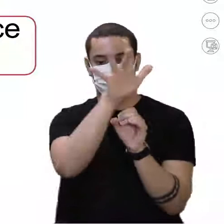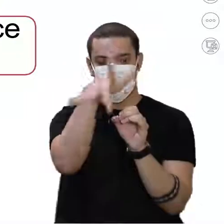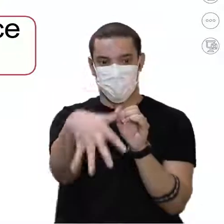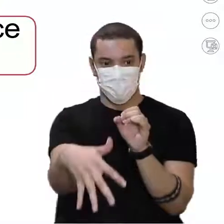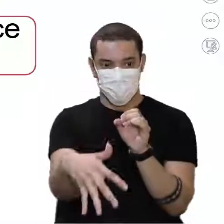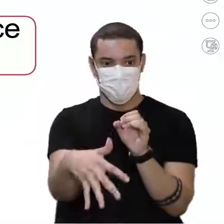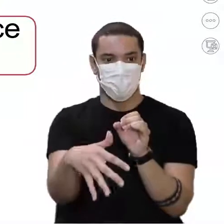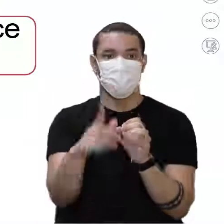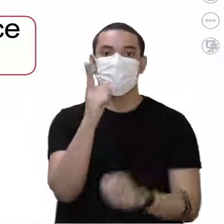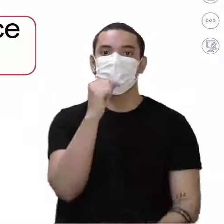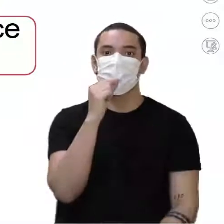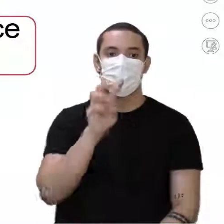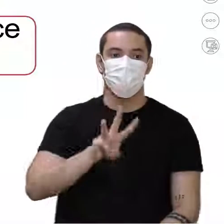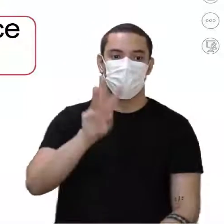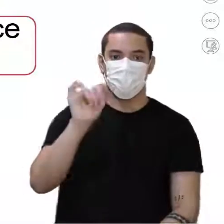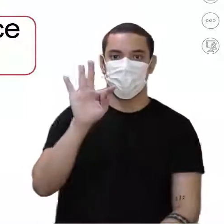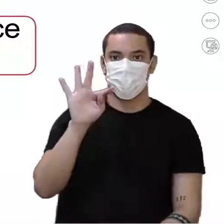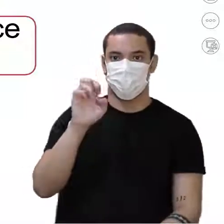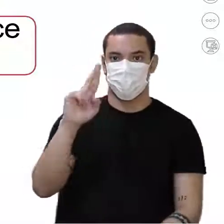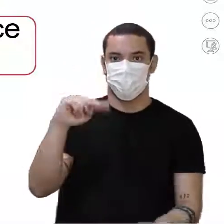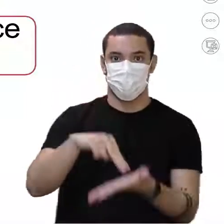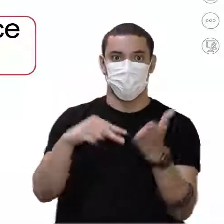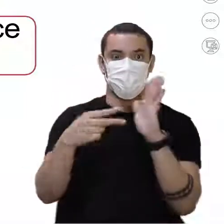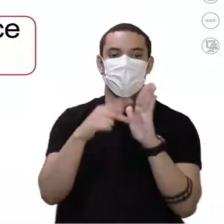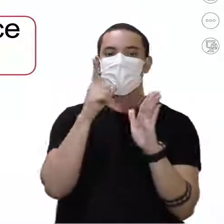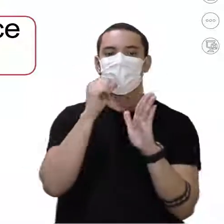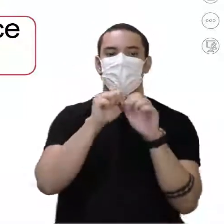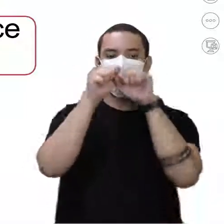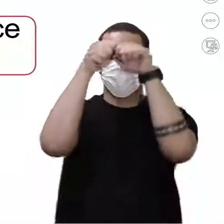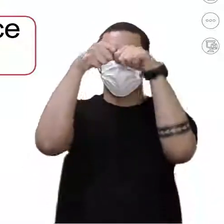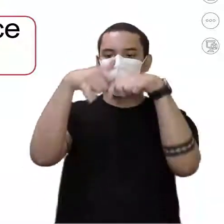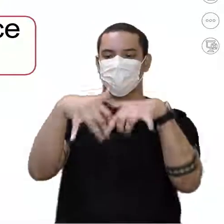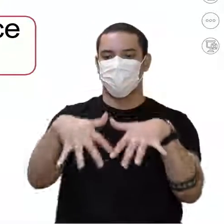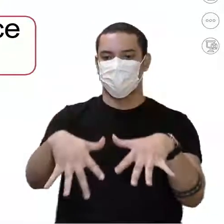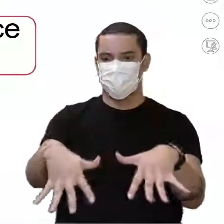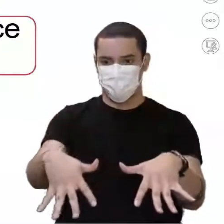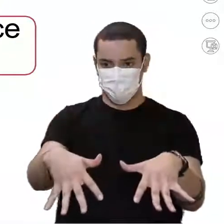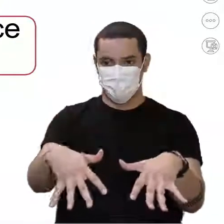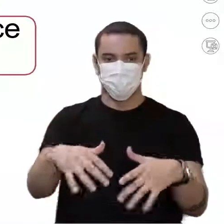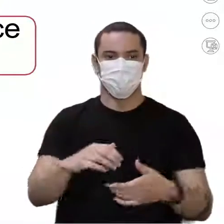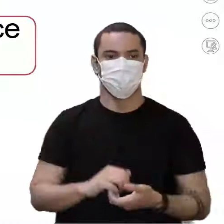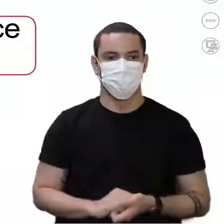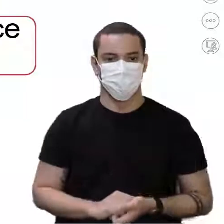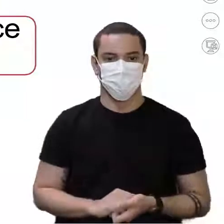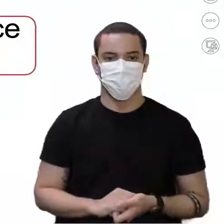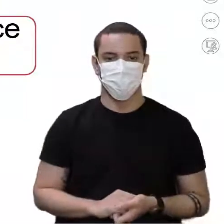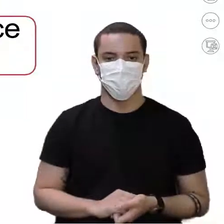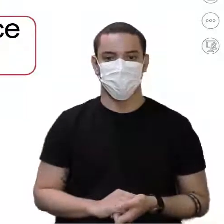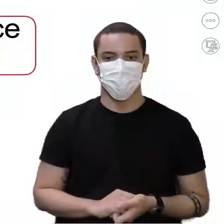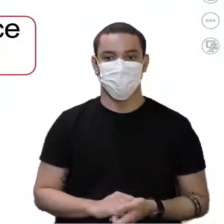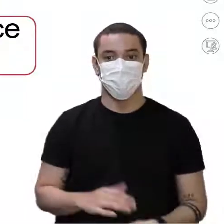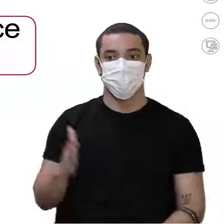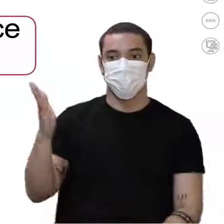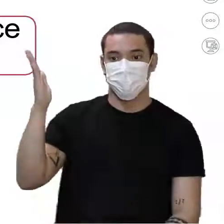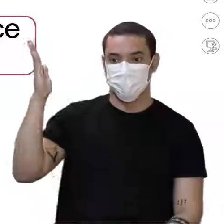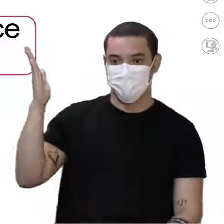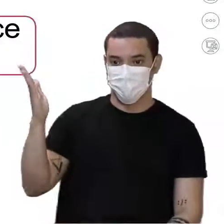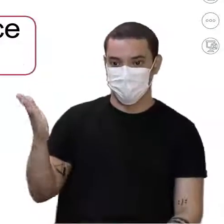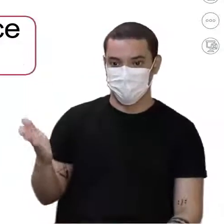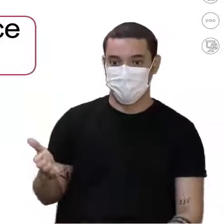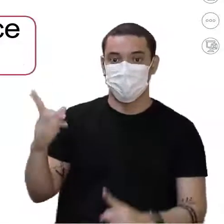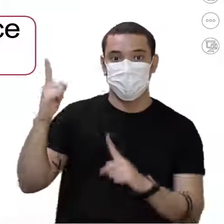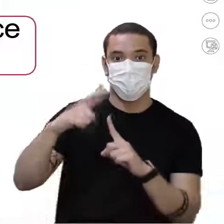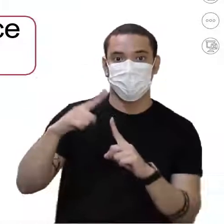palavra water, água, fall, cair, é como se fosse água caindo, é uma cachoeira. E aí aqui você tem os tipos